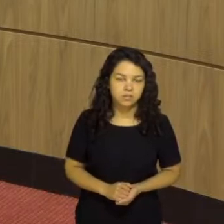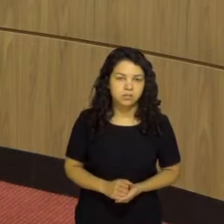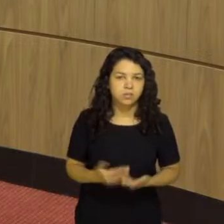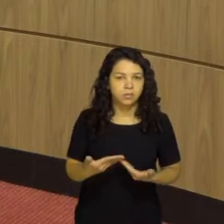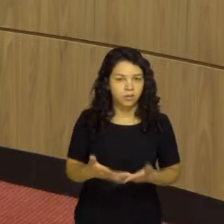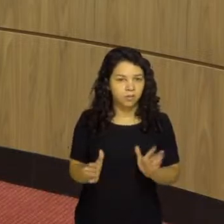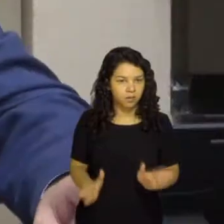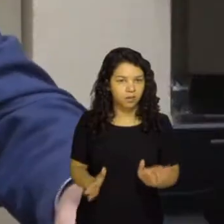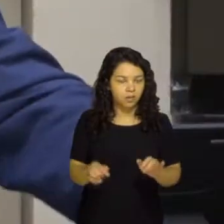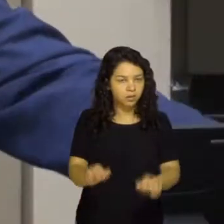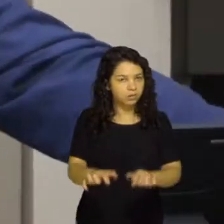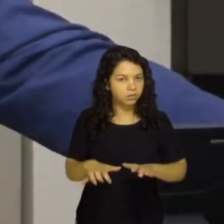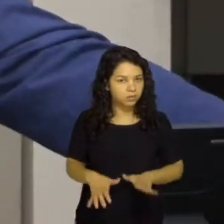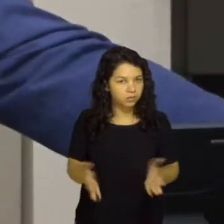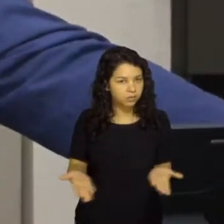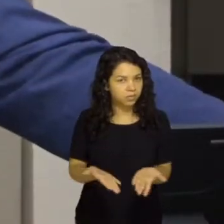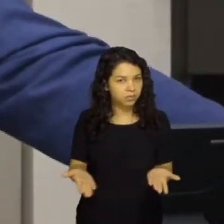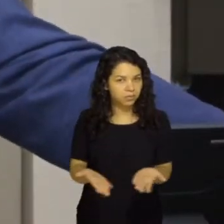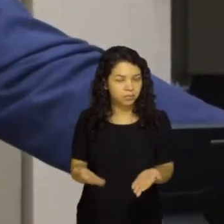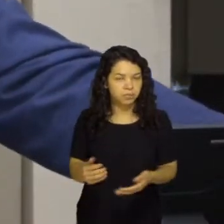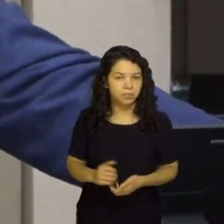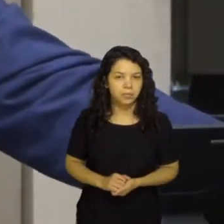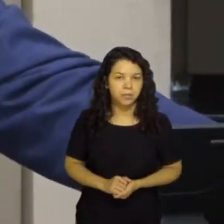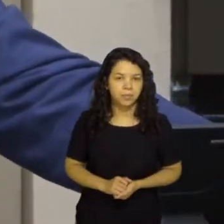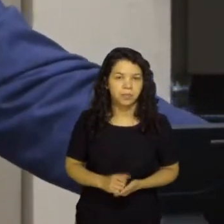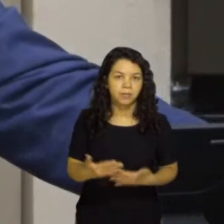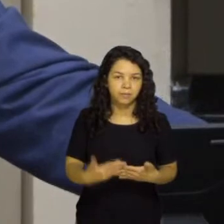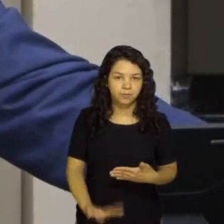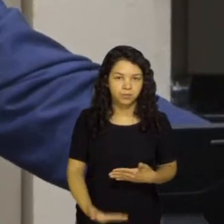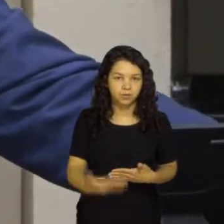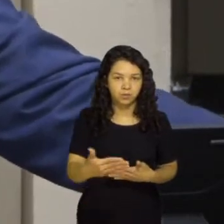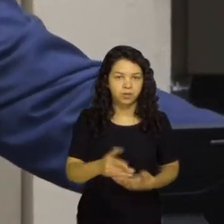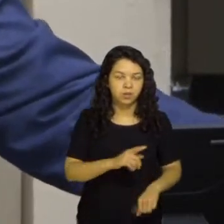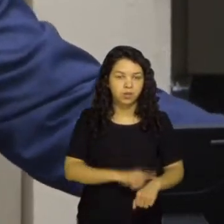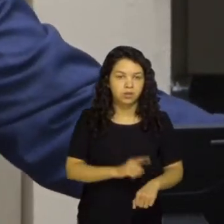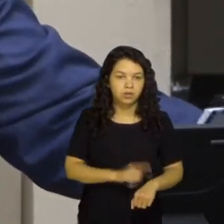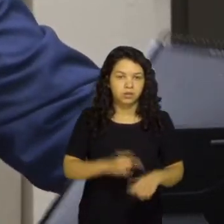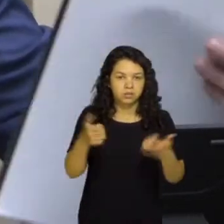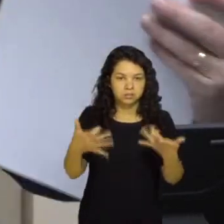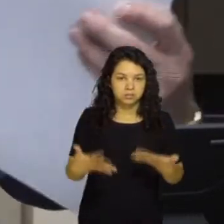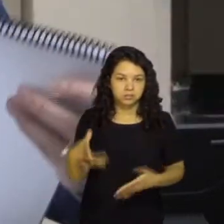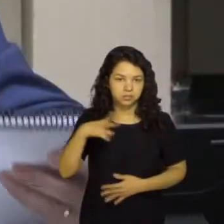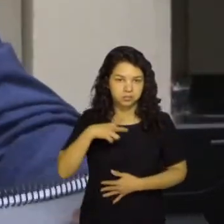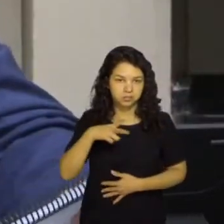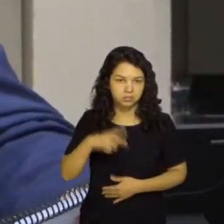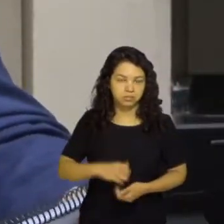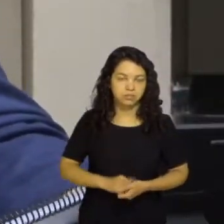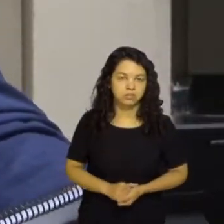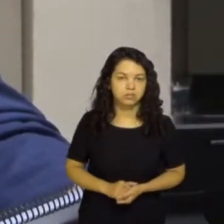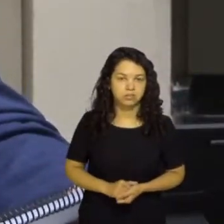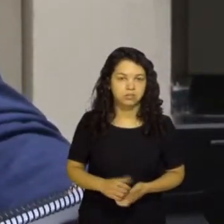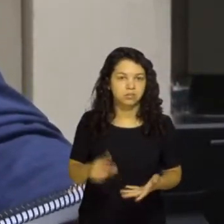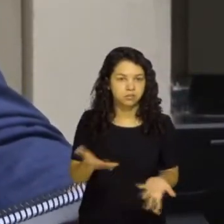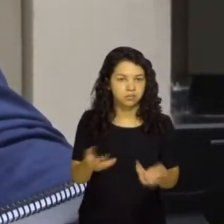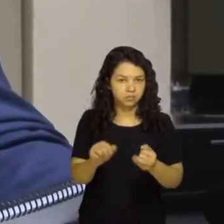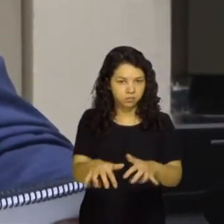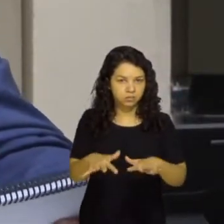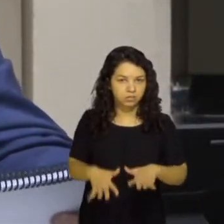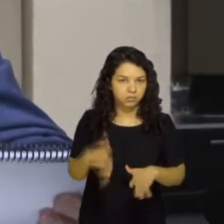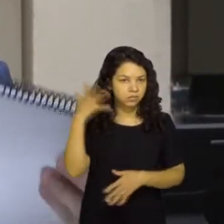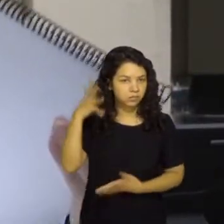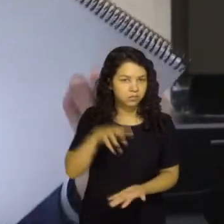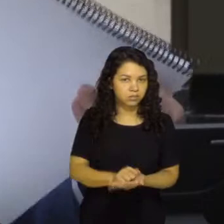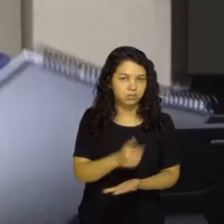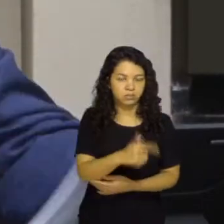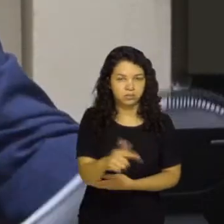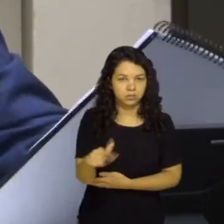Reaberta a sessão, passamos ao espaço destinado às explicações pessoais. Na sessão de hoje, nós não temos nenhum